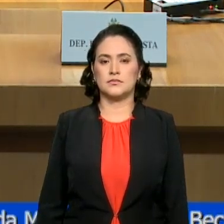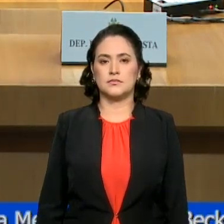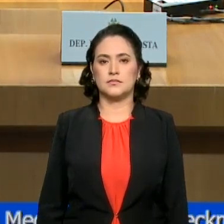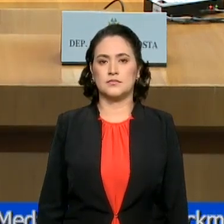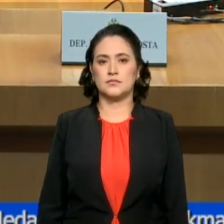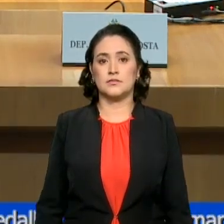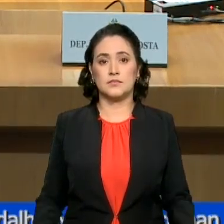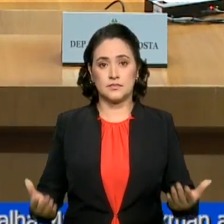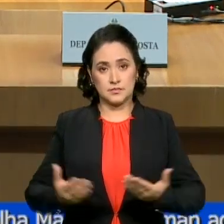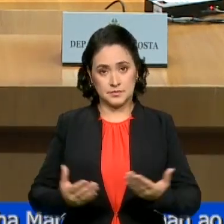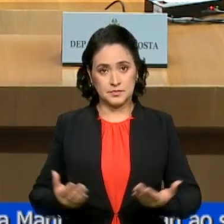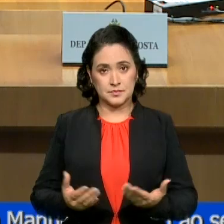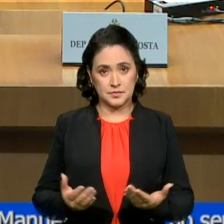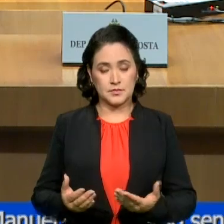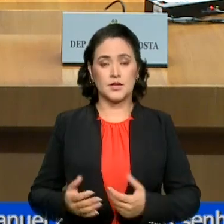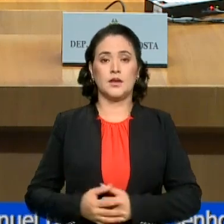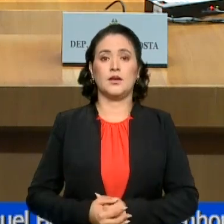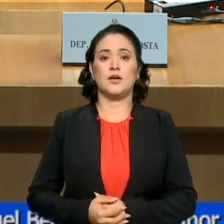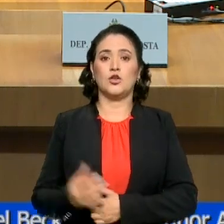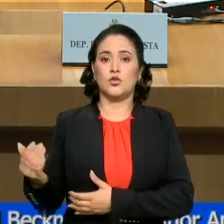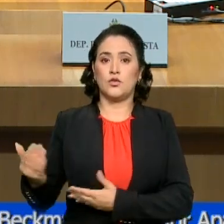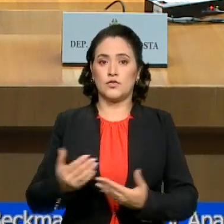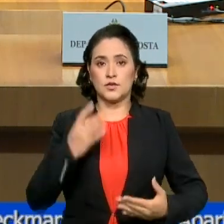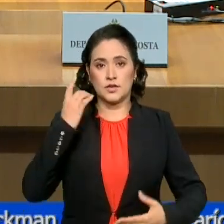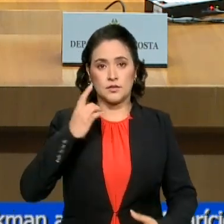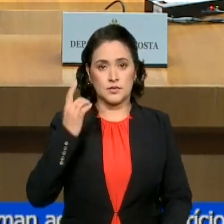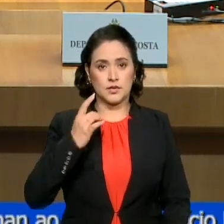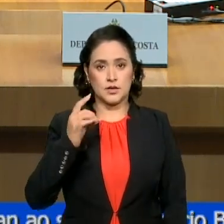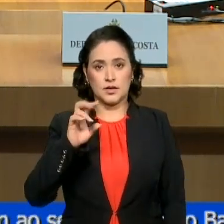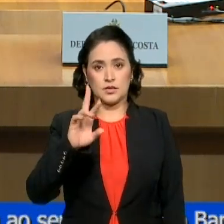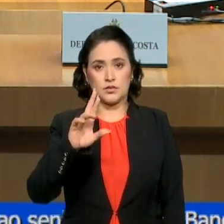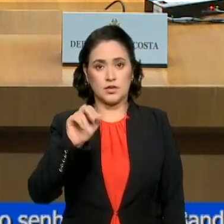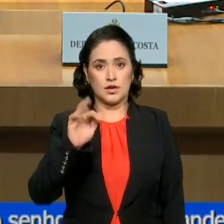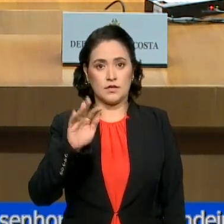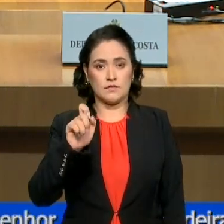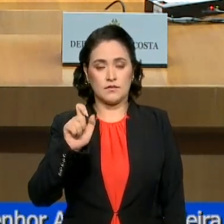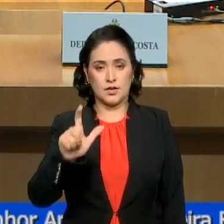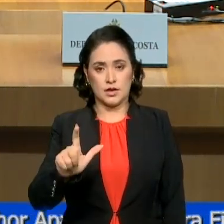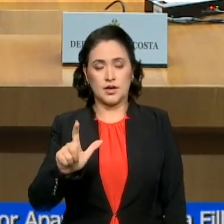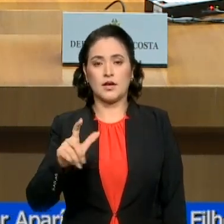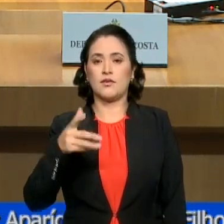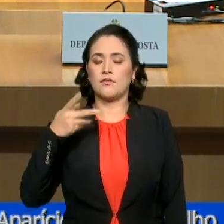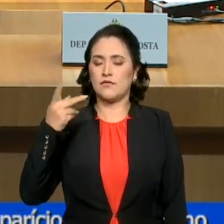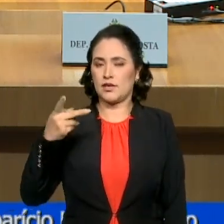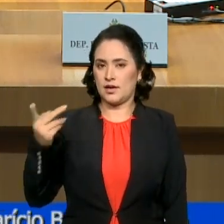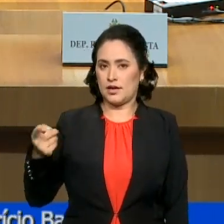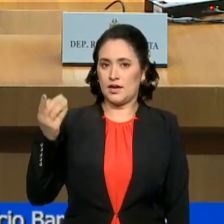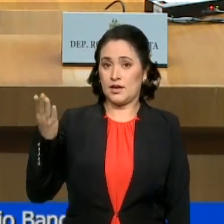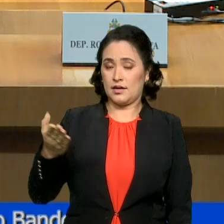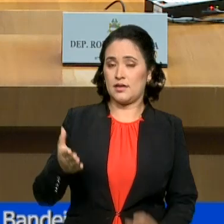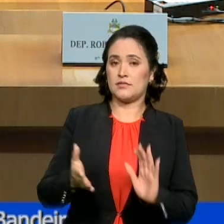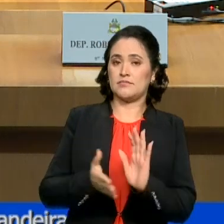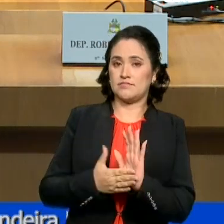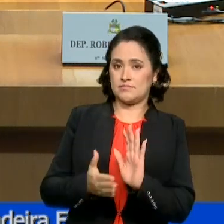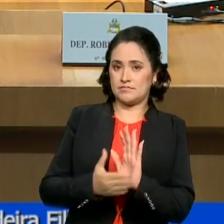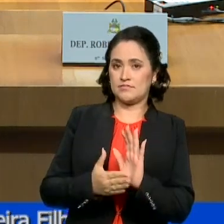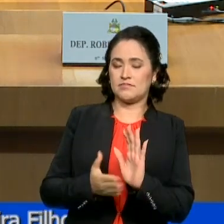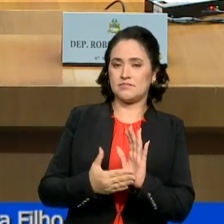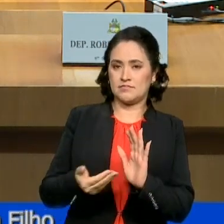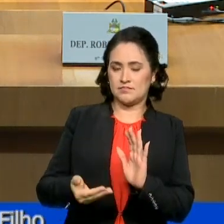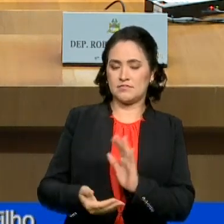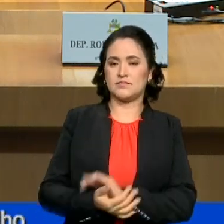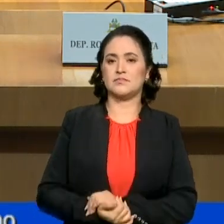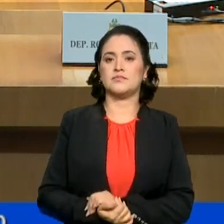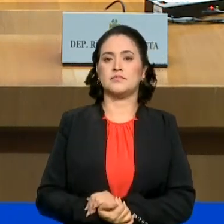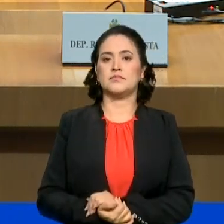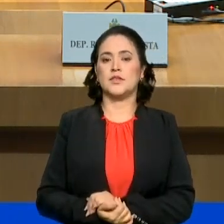Concedo a palavra ao deputado Rafael, autor da proposição. Enquanto o deputado Rafael se desloca, eu